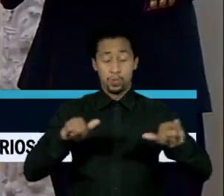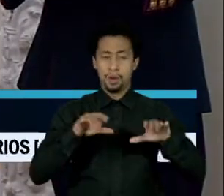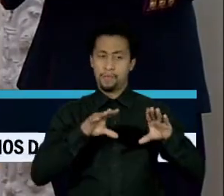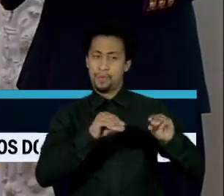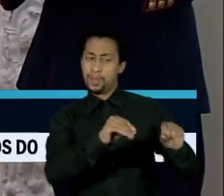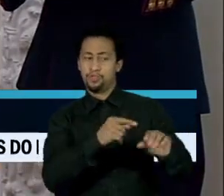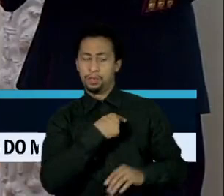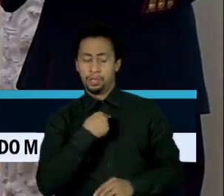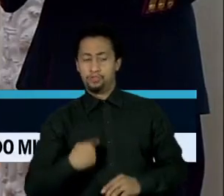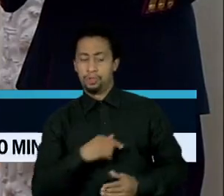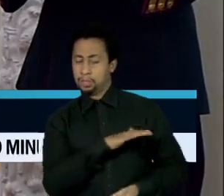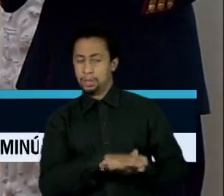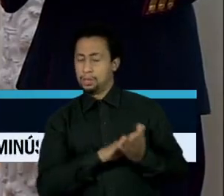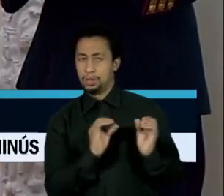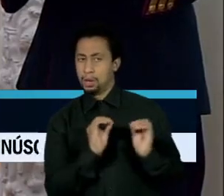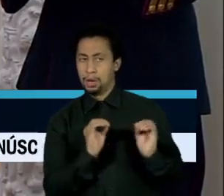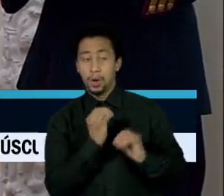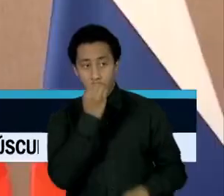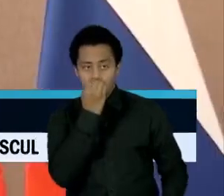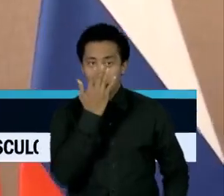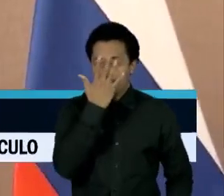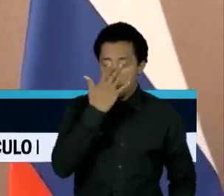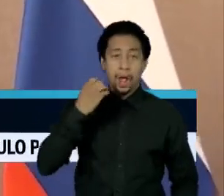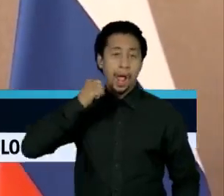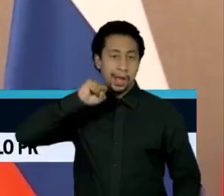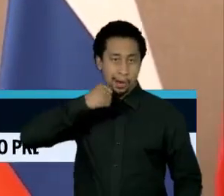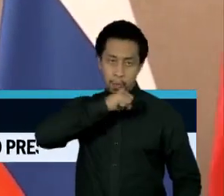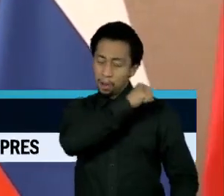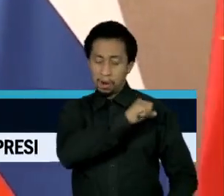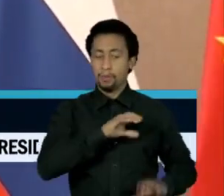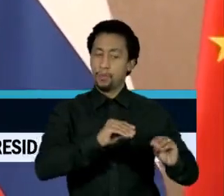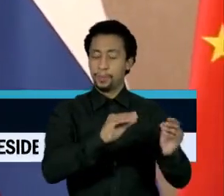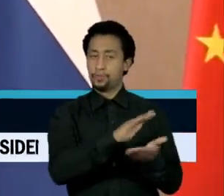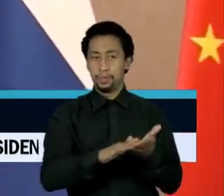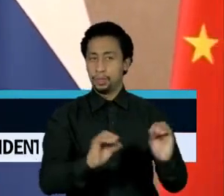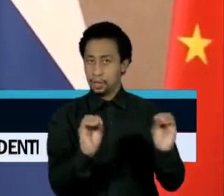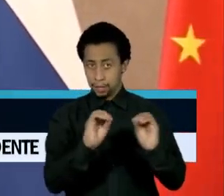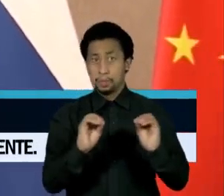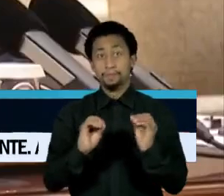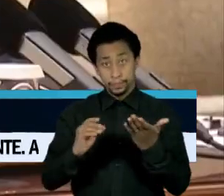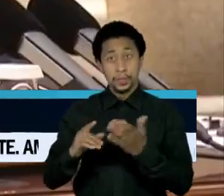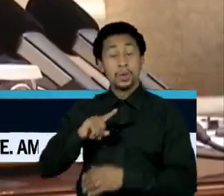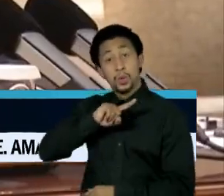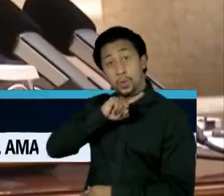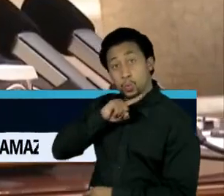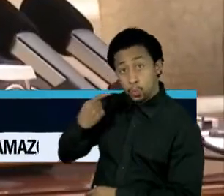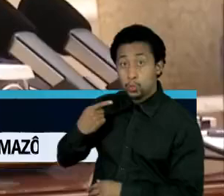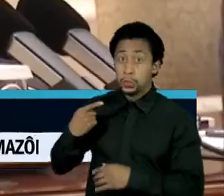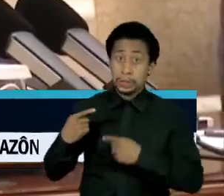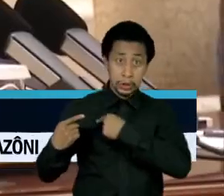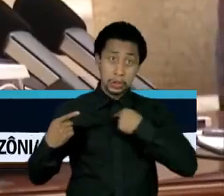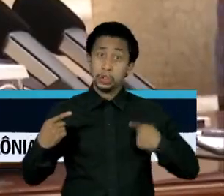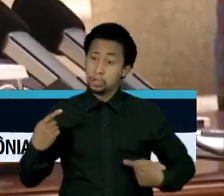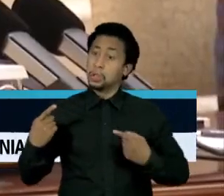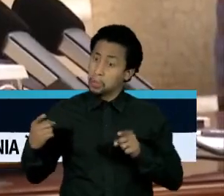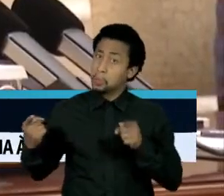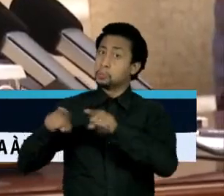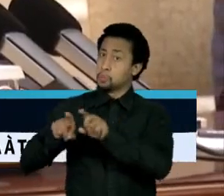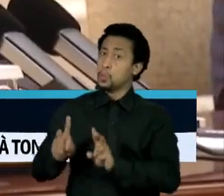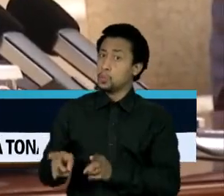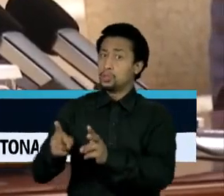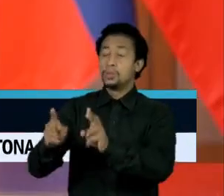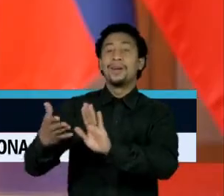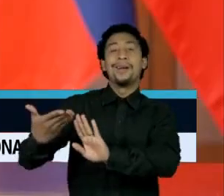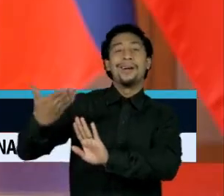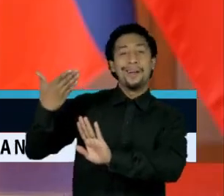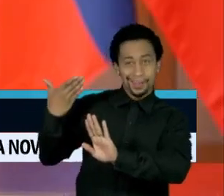chineses, incluindo as questões de Hong Kong e Taiwan. Rússia e China se mostram ainda mais alinhadas. Antes de invadir a Ucrânia,